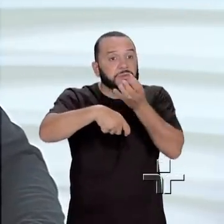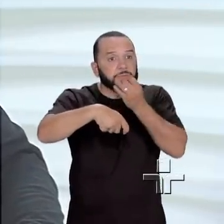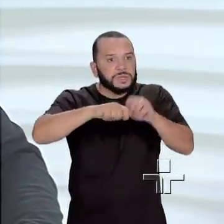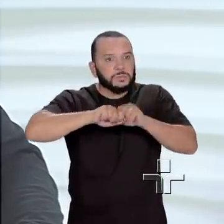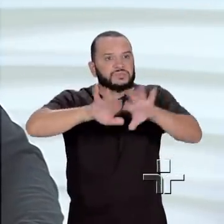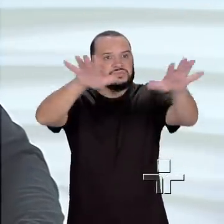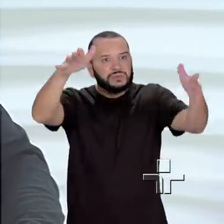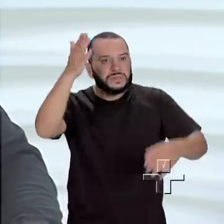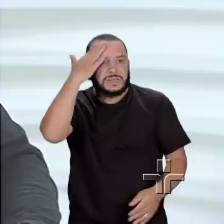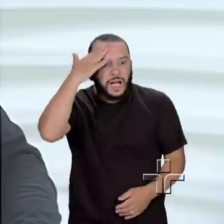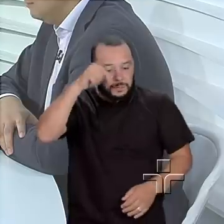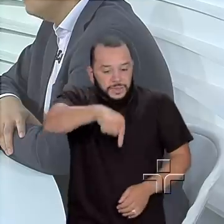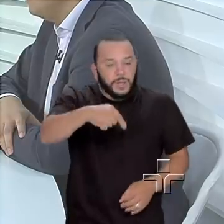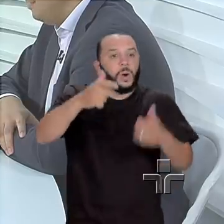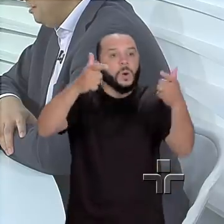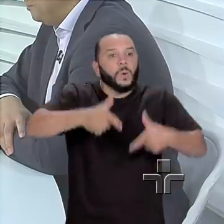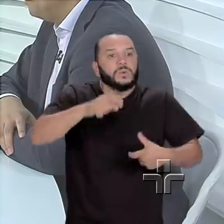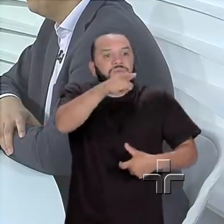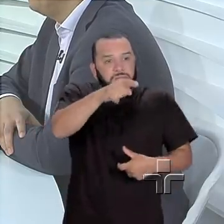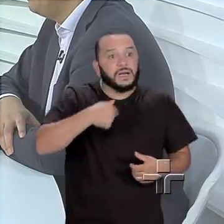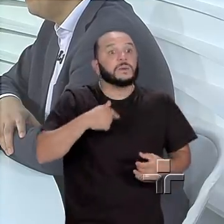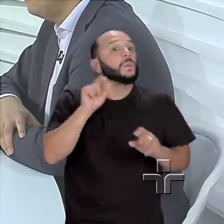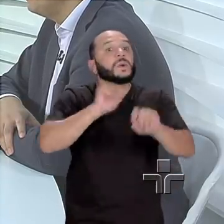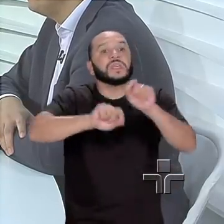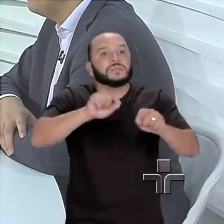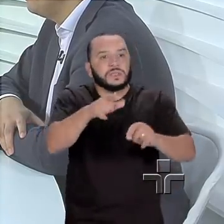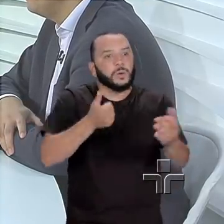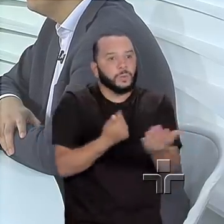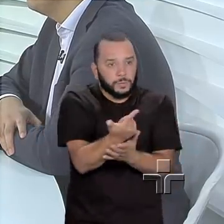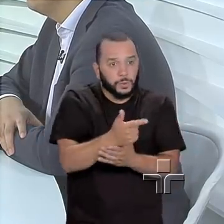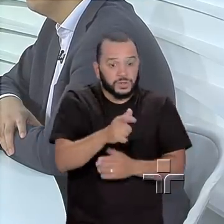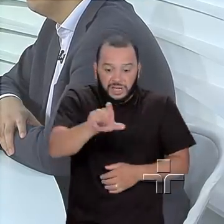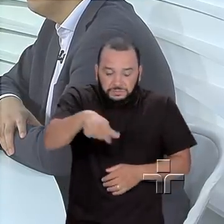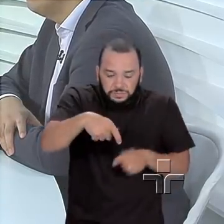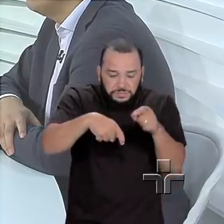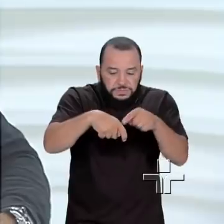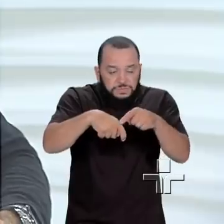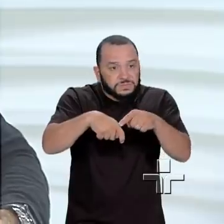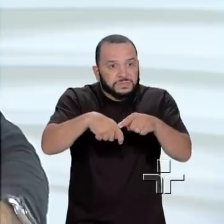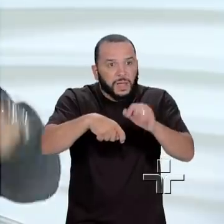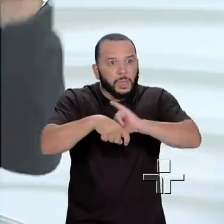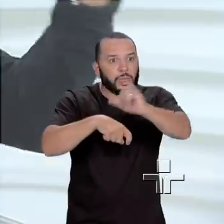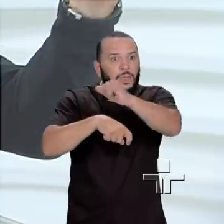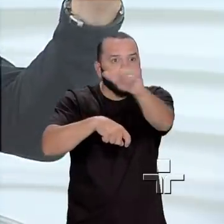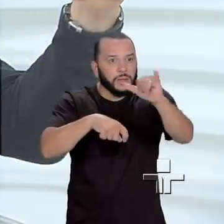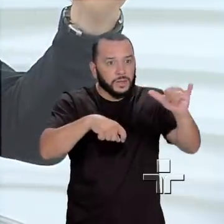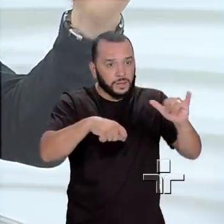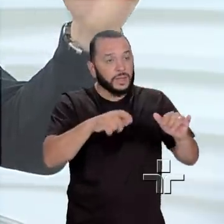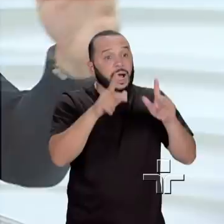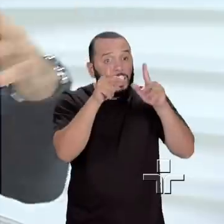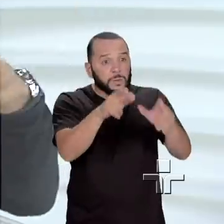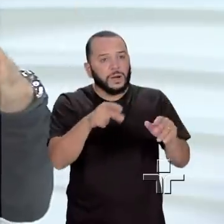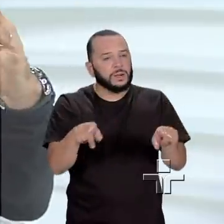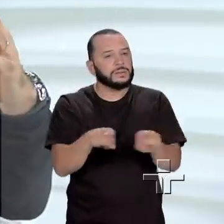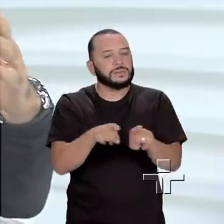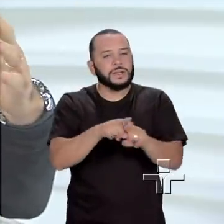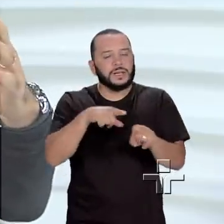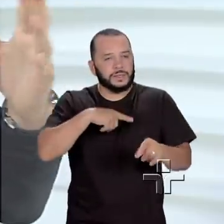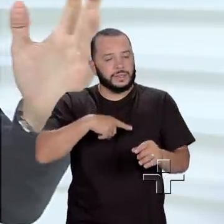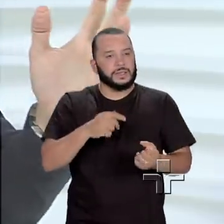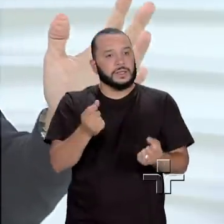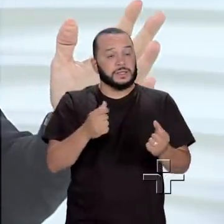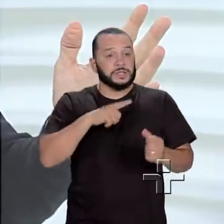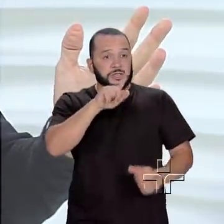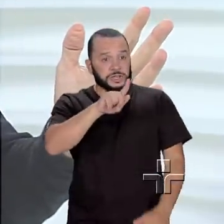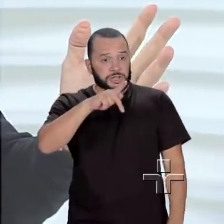você estava, mas o que foi que você comprou, tá certo? Você sai, pega o seu carro, bota o Waze para fugir do engarrafamento. Tá a